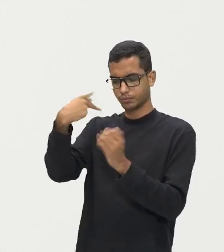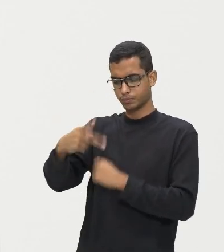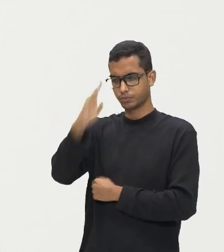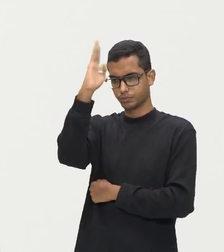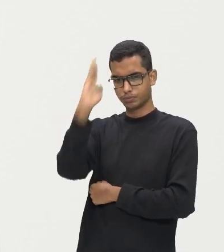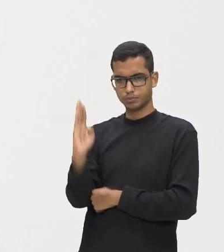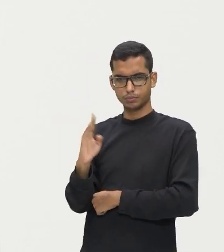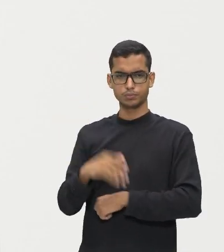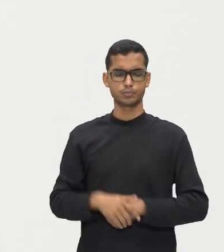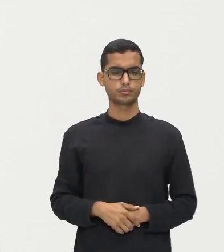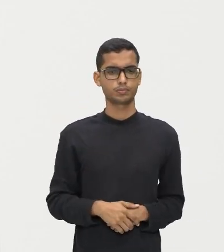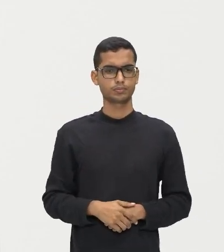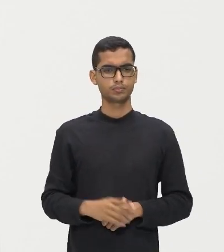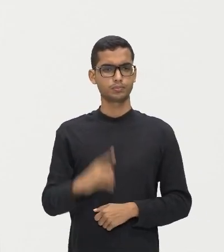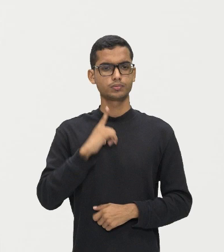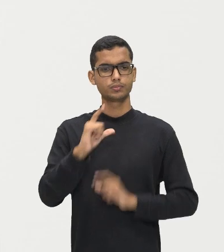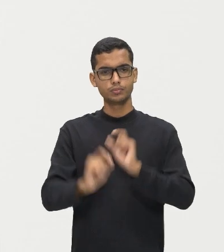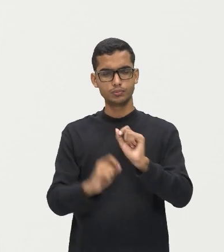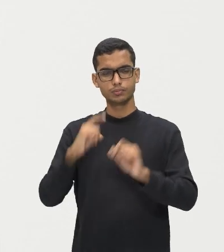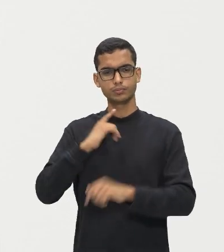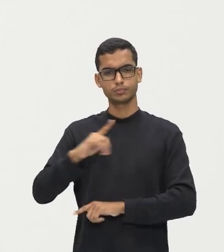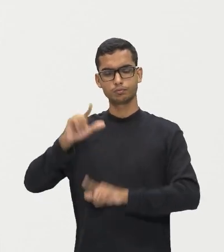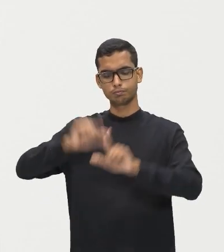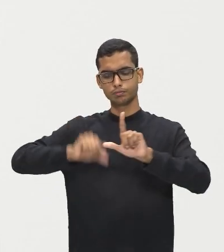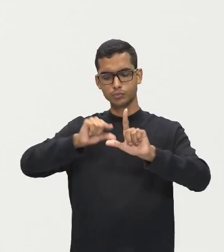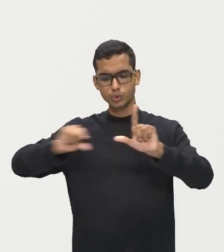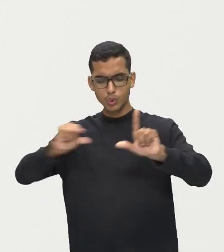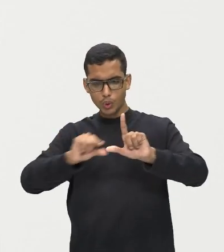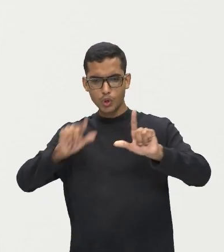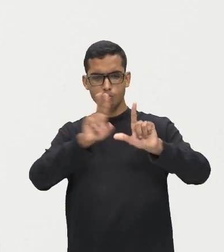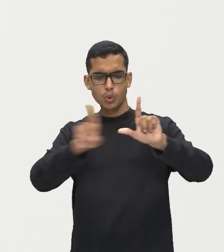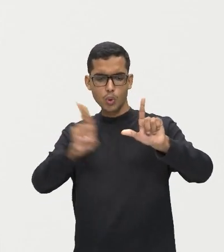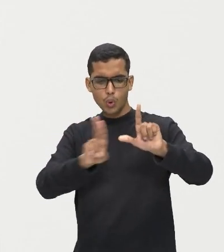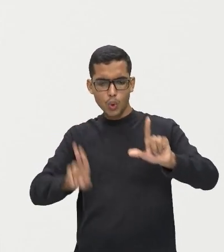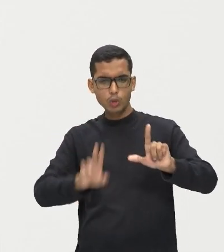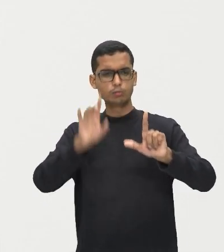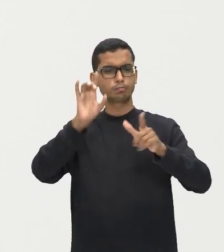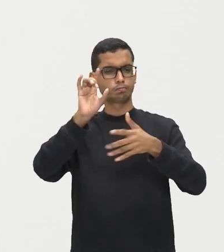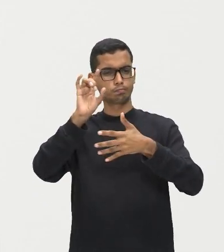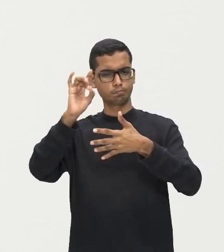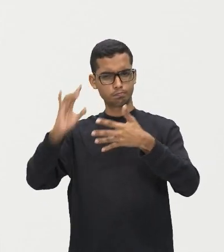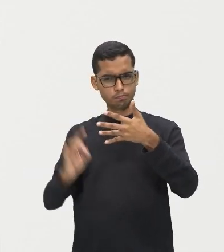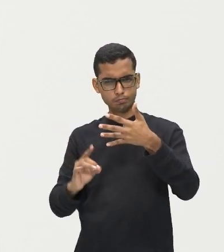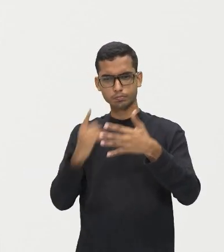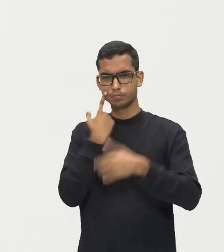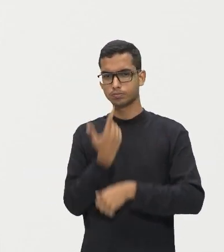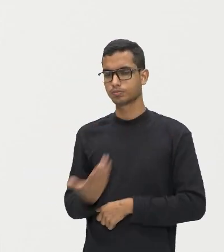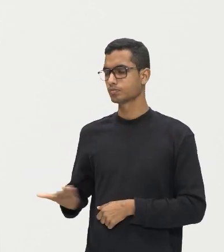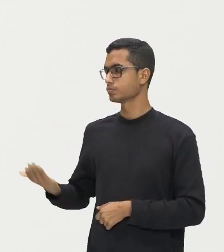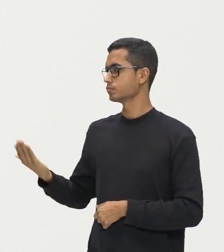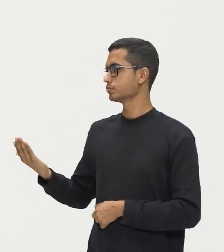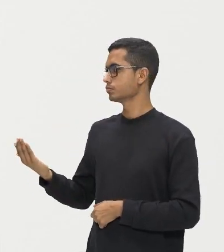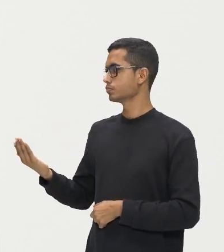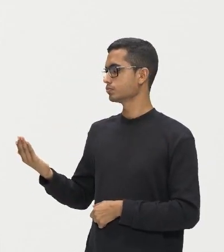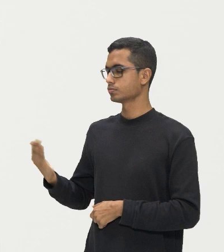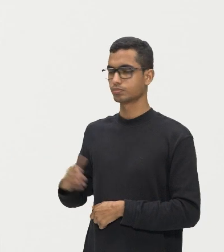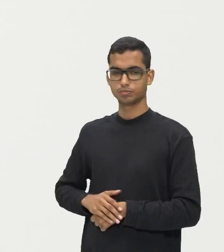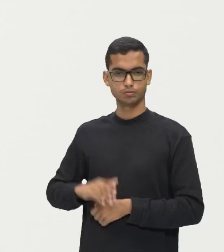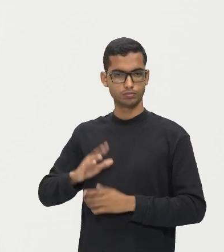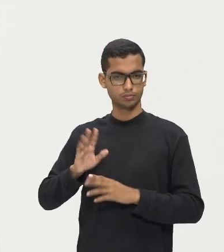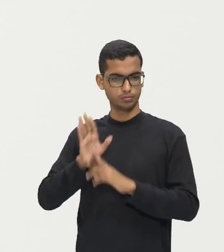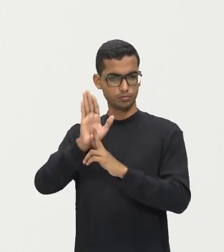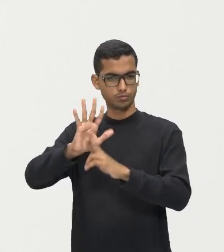aí ele tem na legenda cada um dos nomes dos biomas. Então, ele está representando a Amazônia,